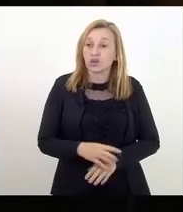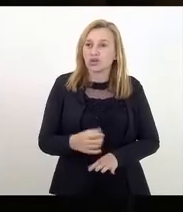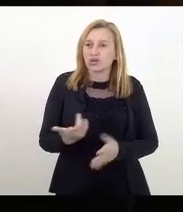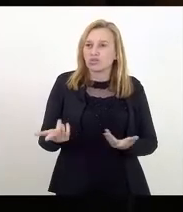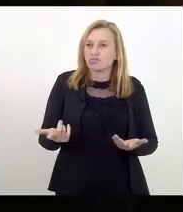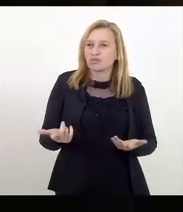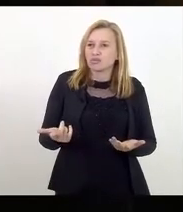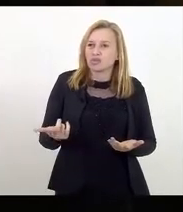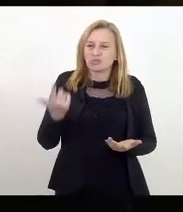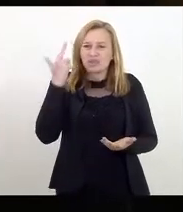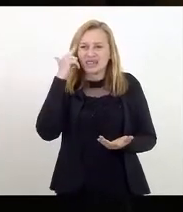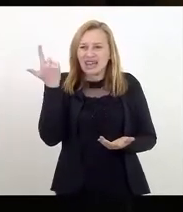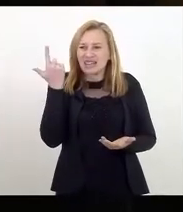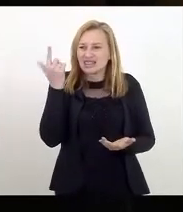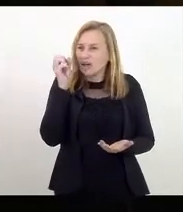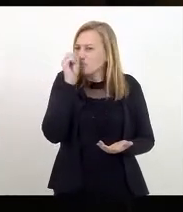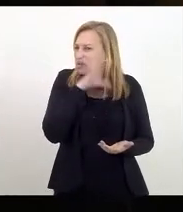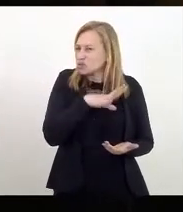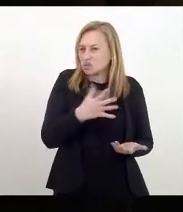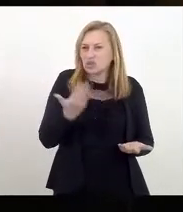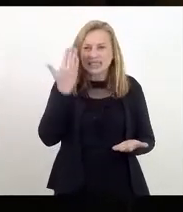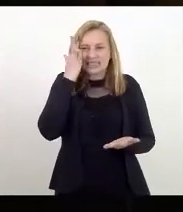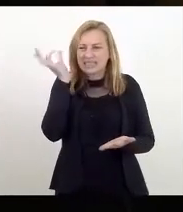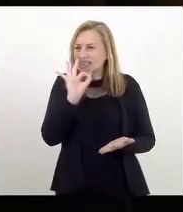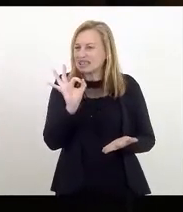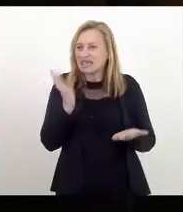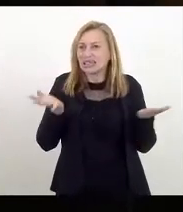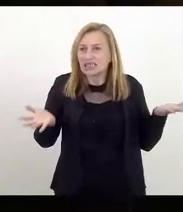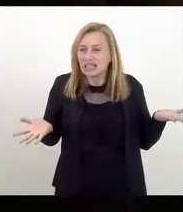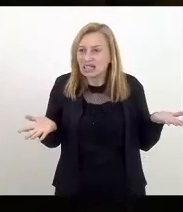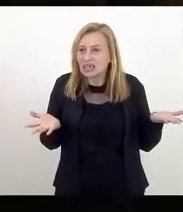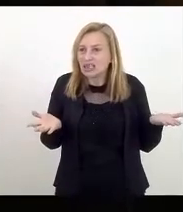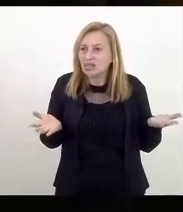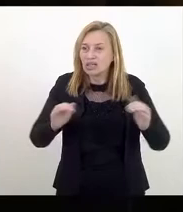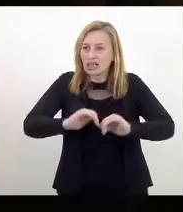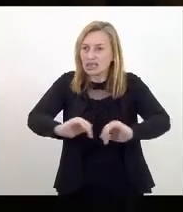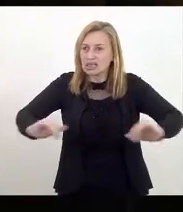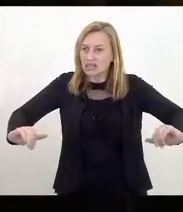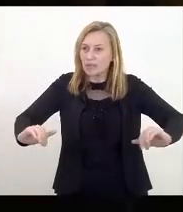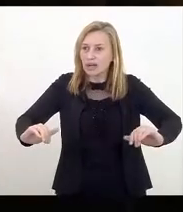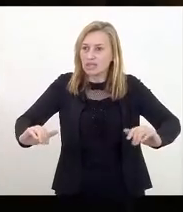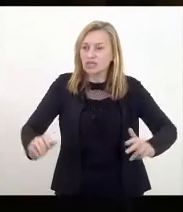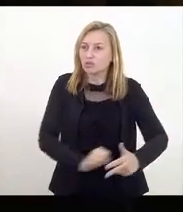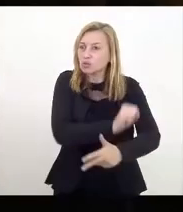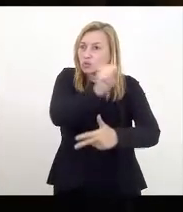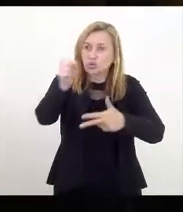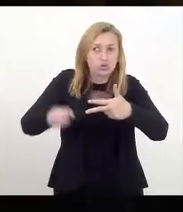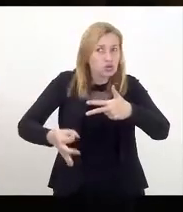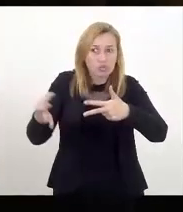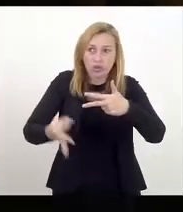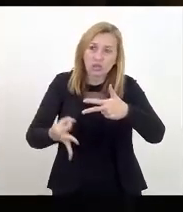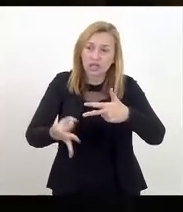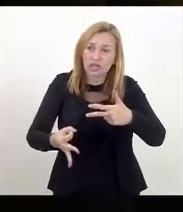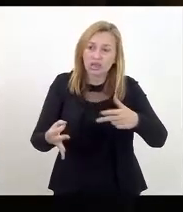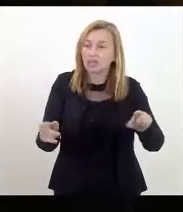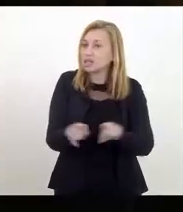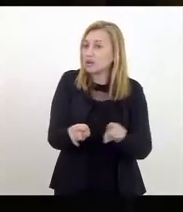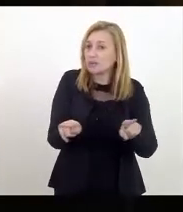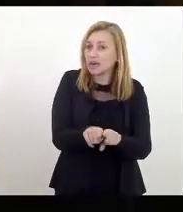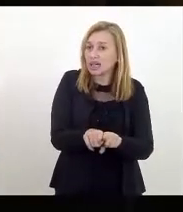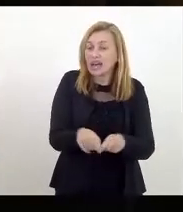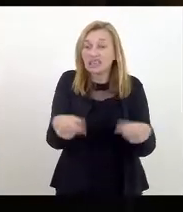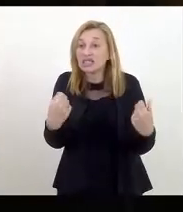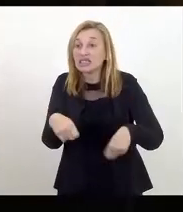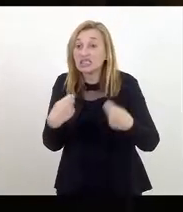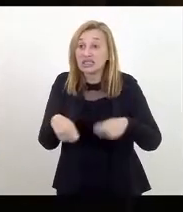completamente absurda, não entendendo inclusive a separação dos poderes, não entendendo inclusive a